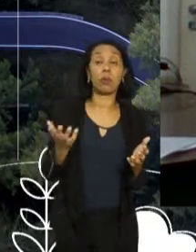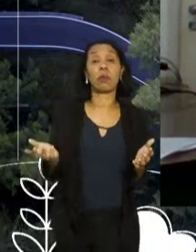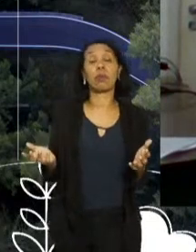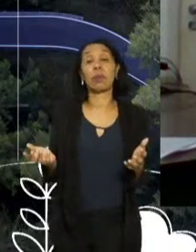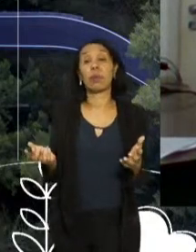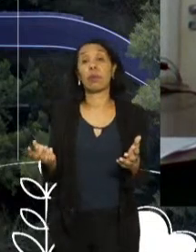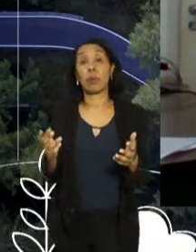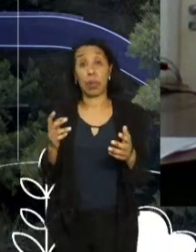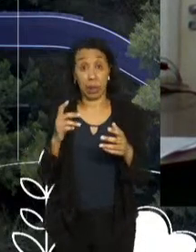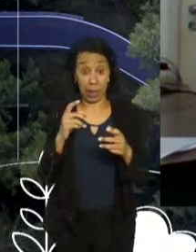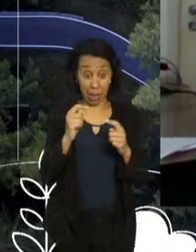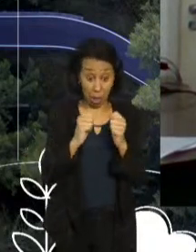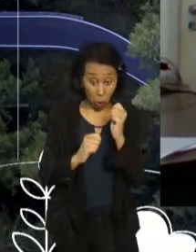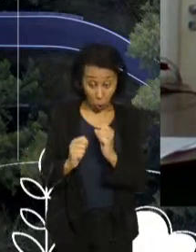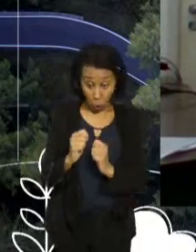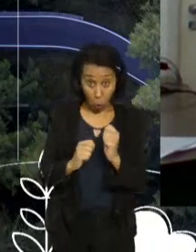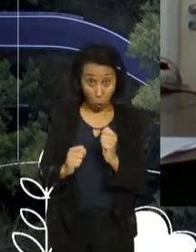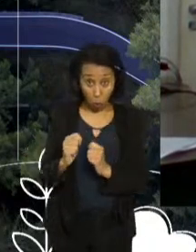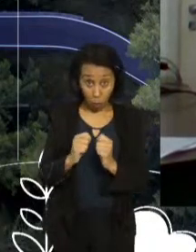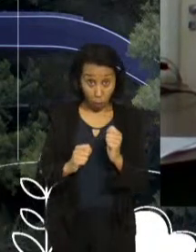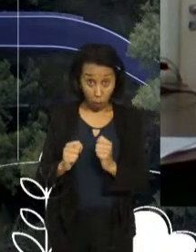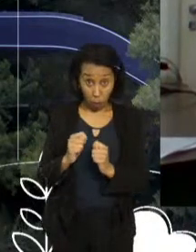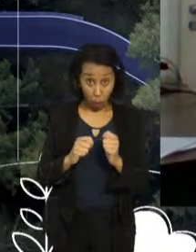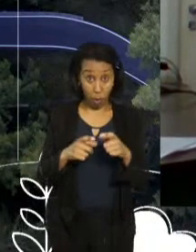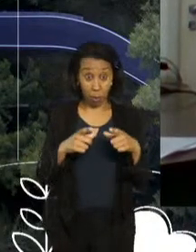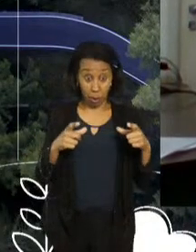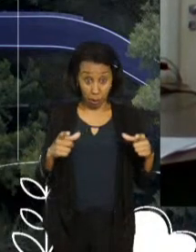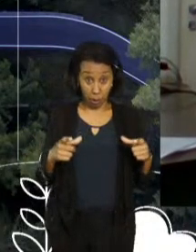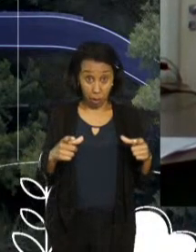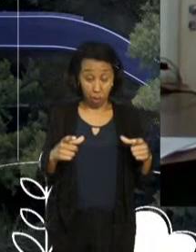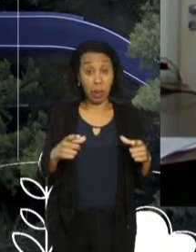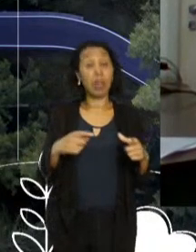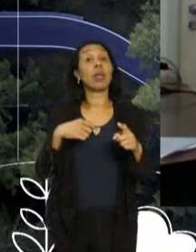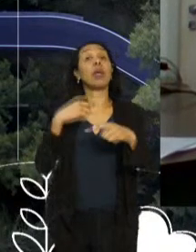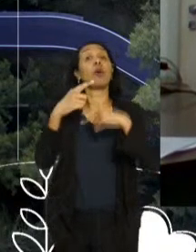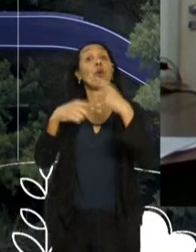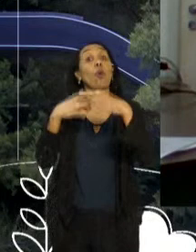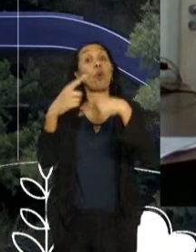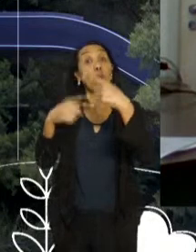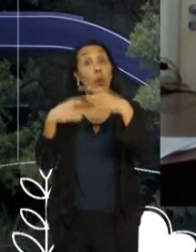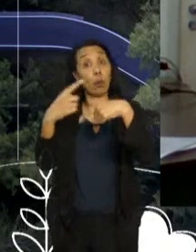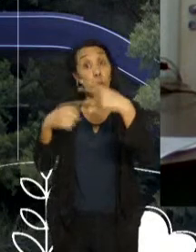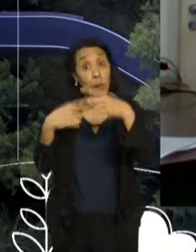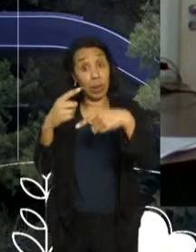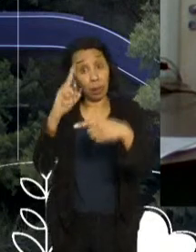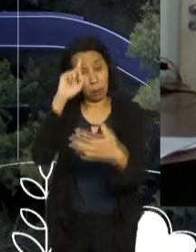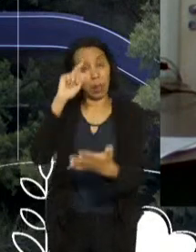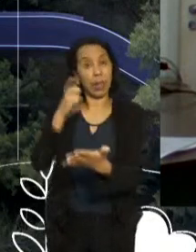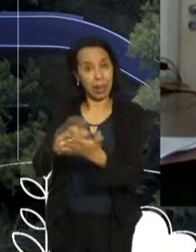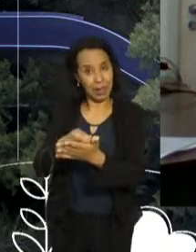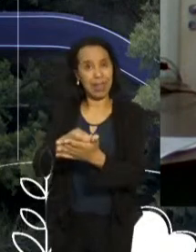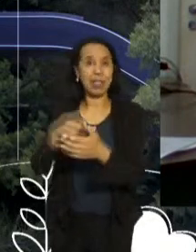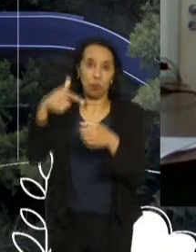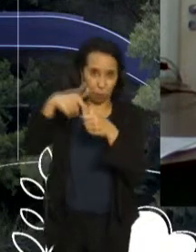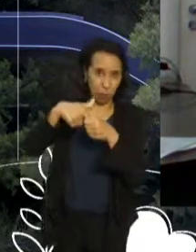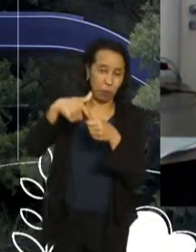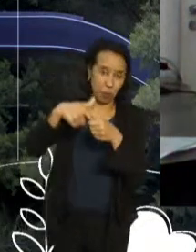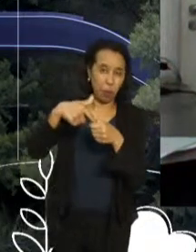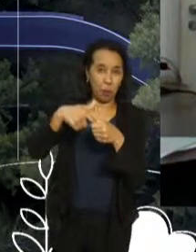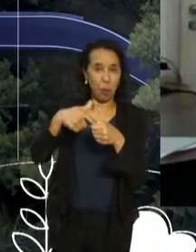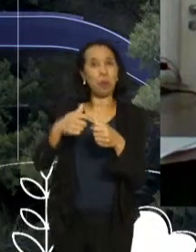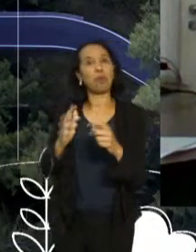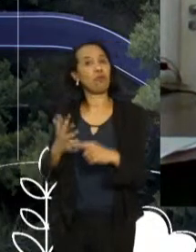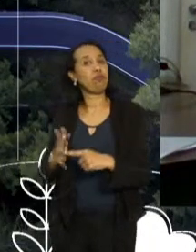você fazer uma economia mais circular, mais abrangente, computando na decisão de um combustível, de uma